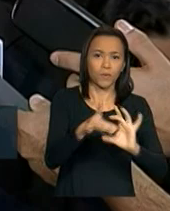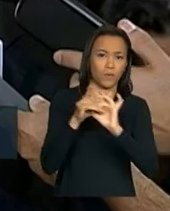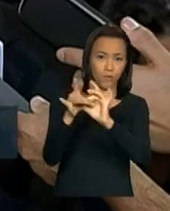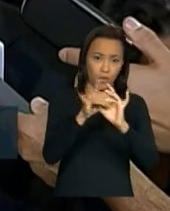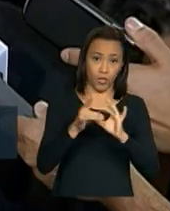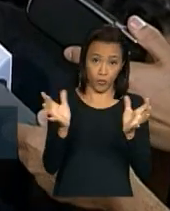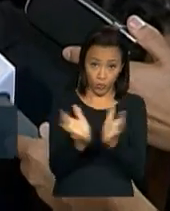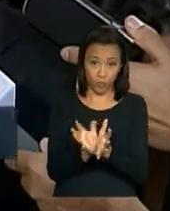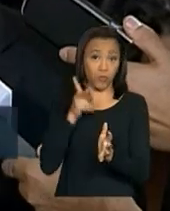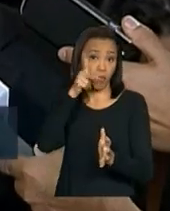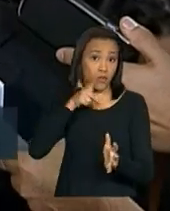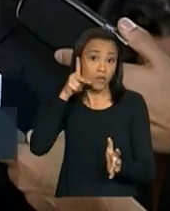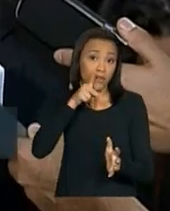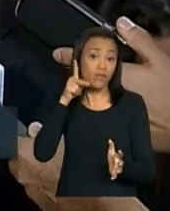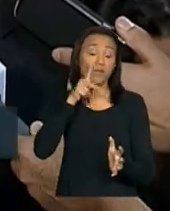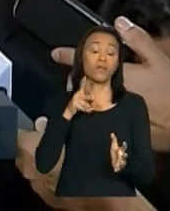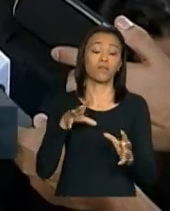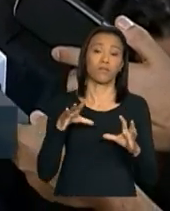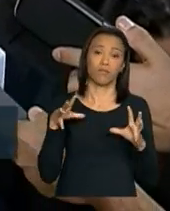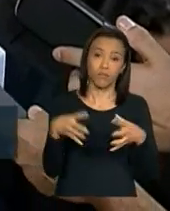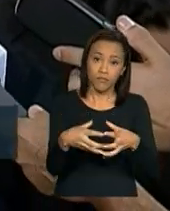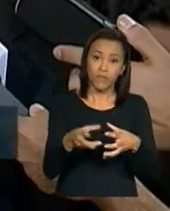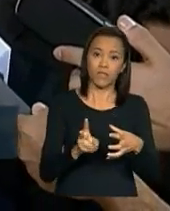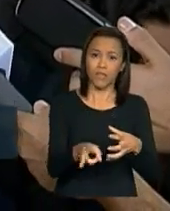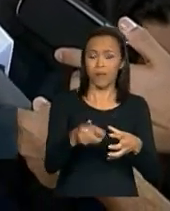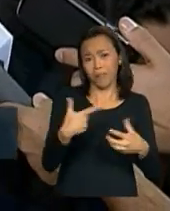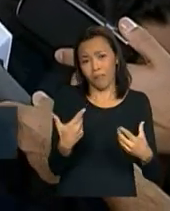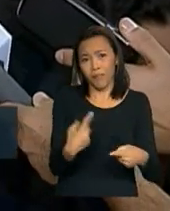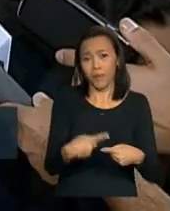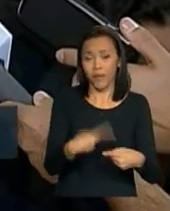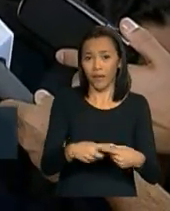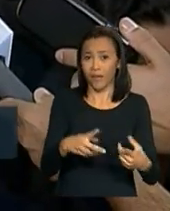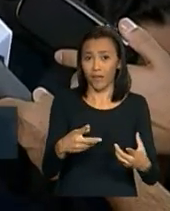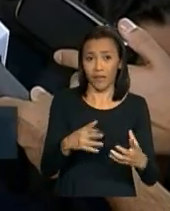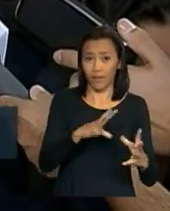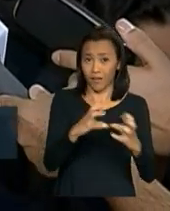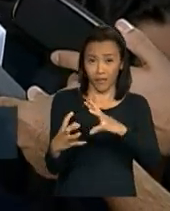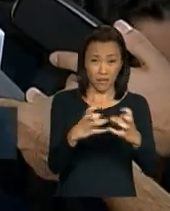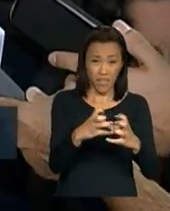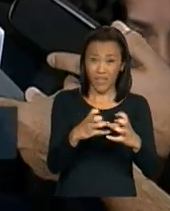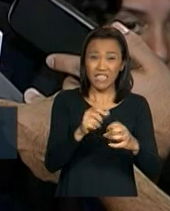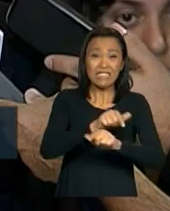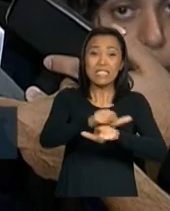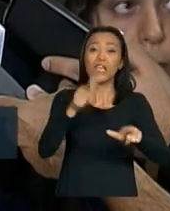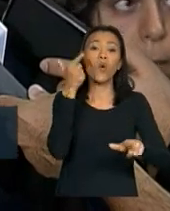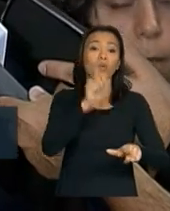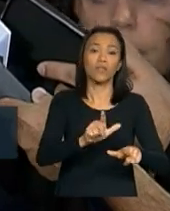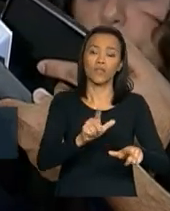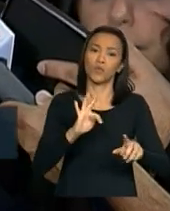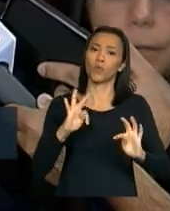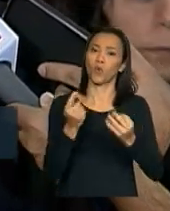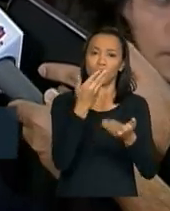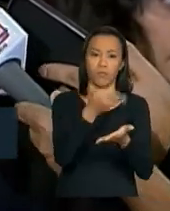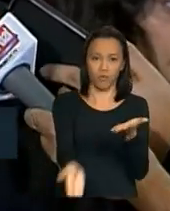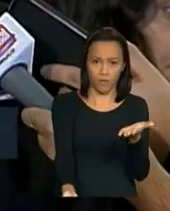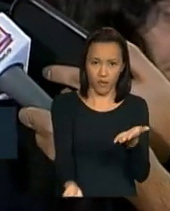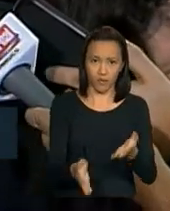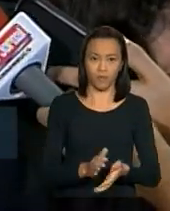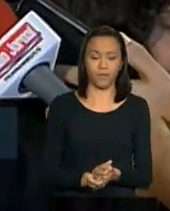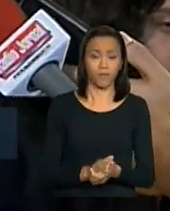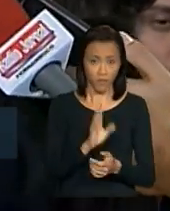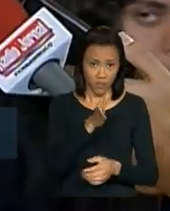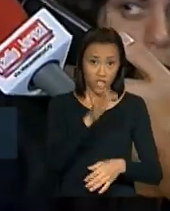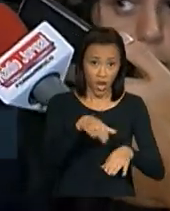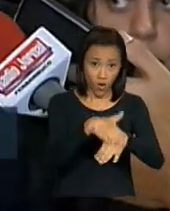de avançar o partido, porque briga, na briga ninguém ganha, todos perdem. O senhor já conversou com o Brizola Neto